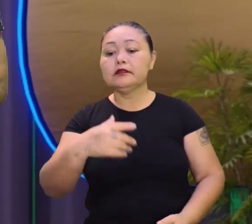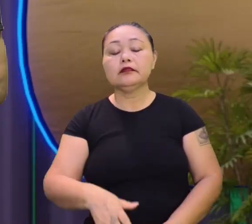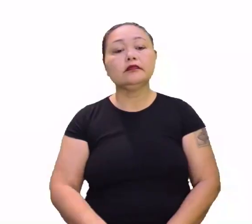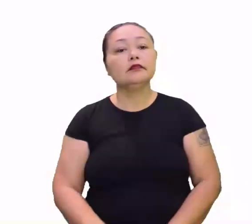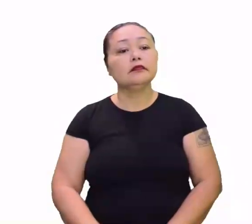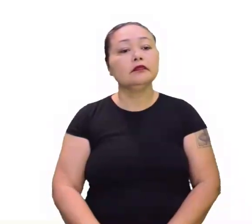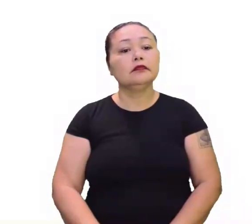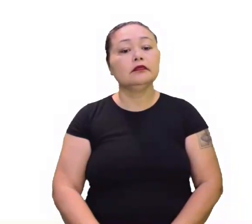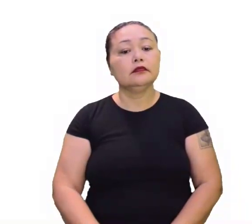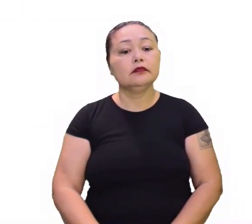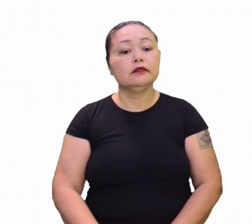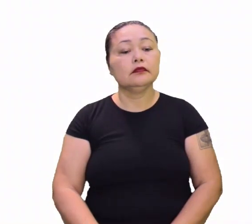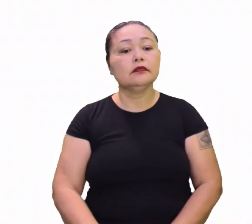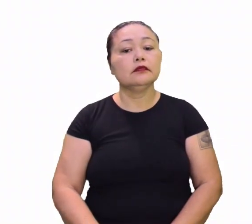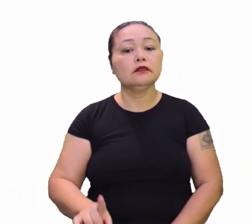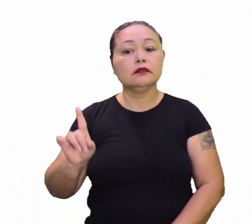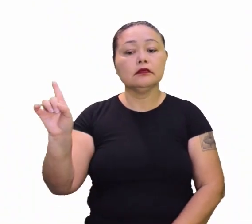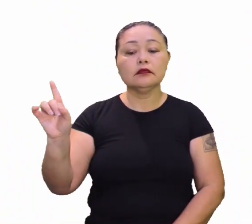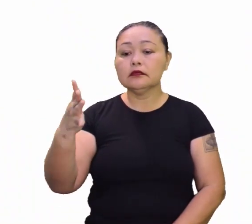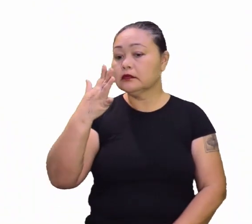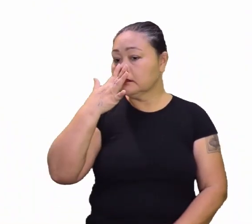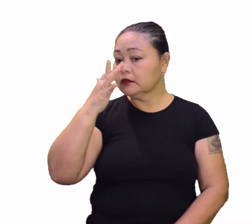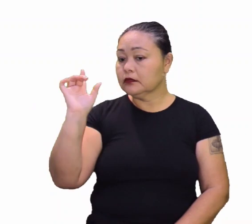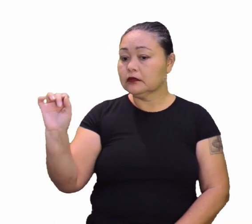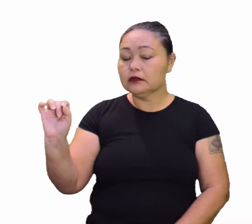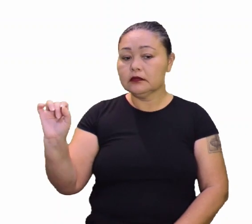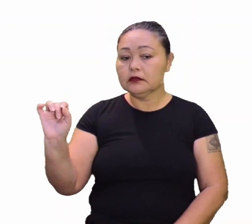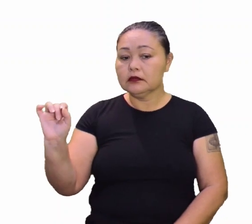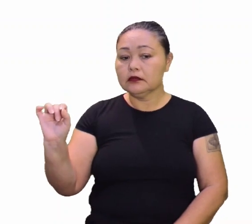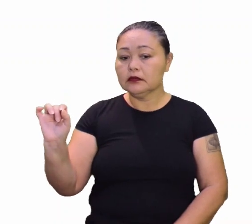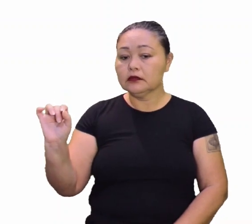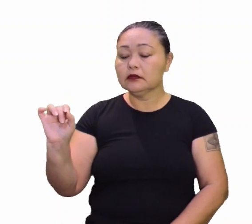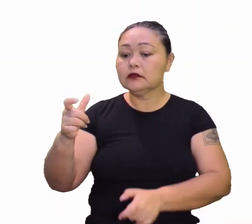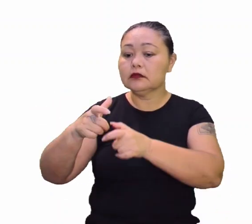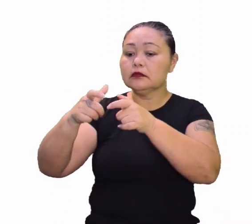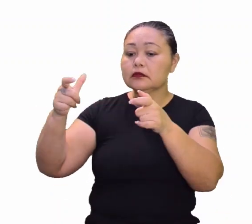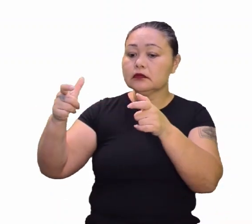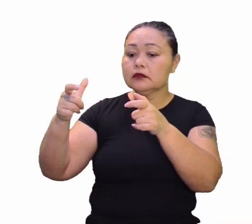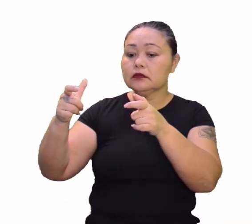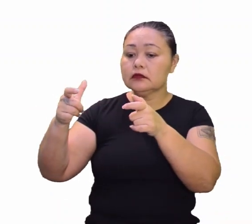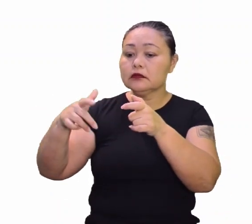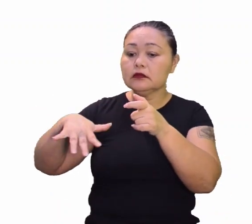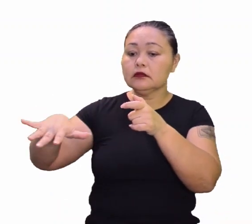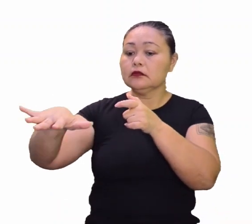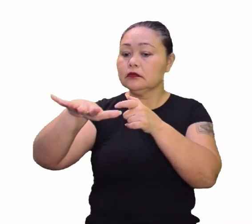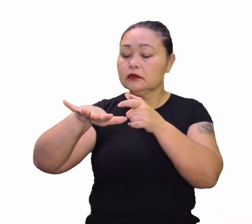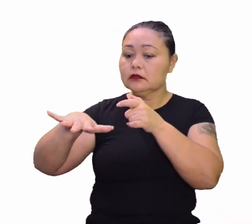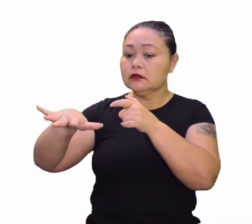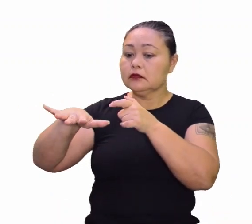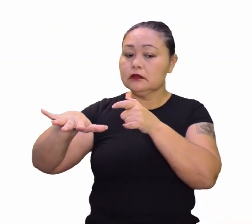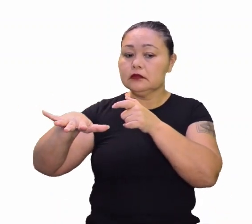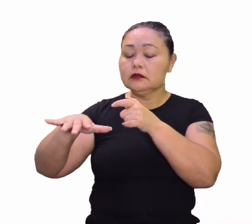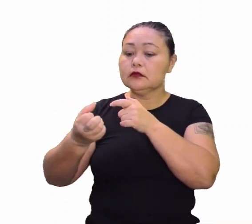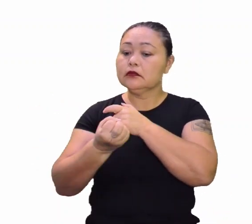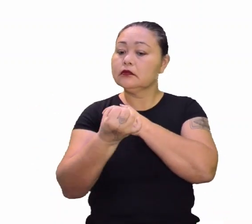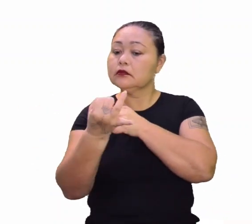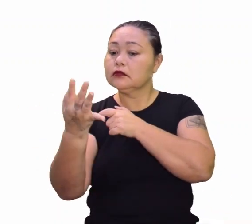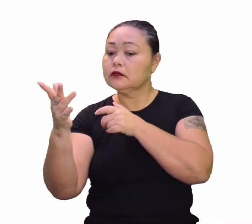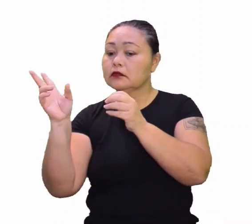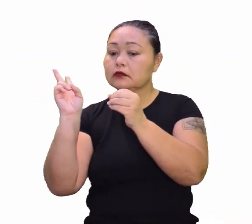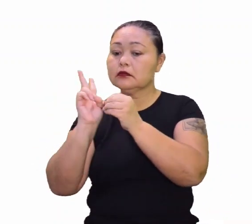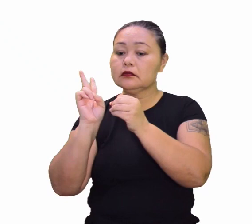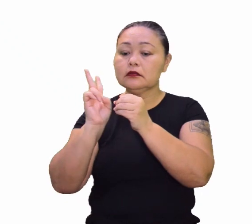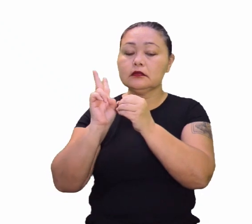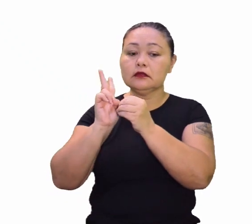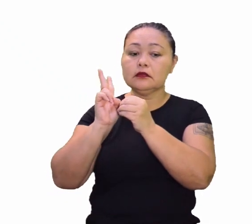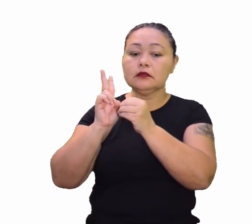E aí a gente observa aí, ó, que as maiores áreas com maior quantidade de